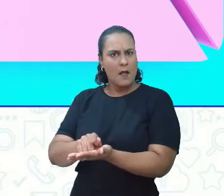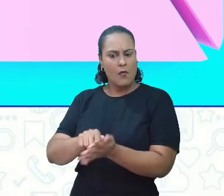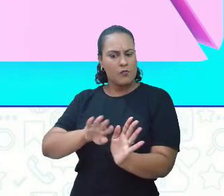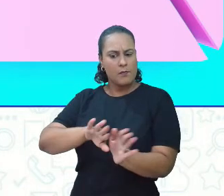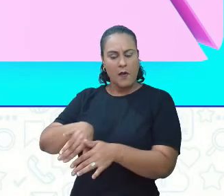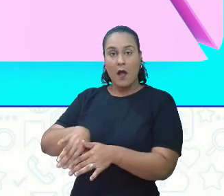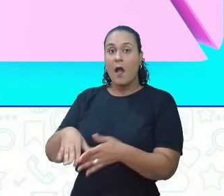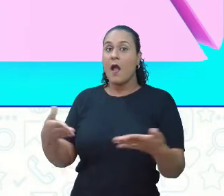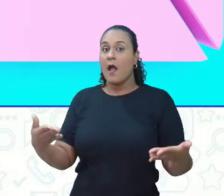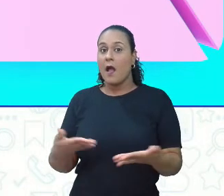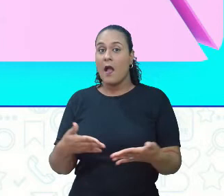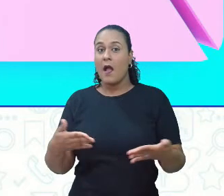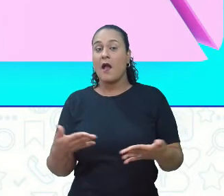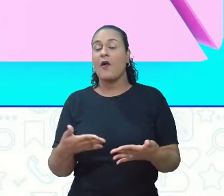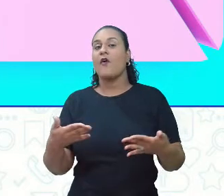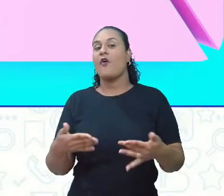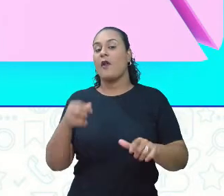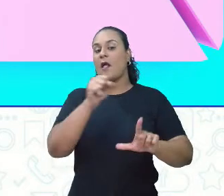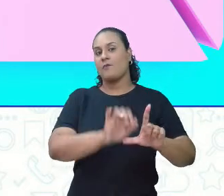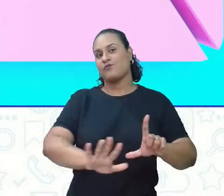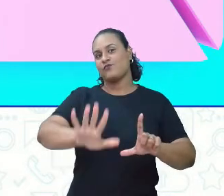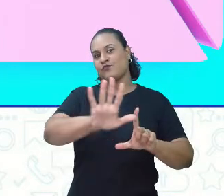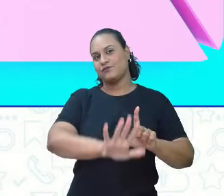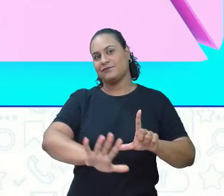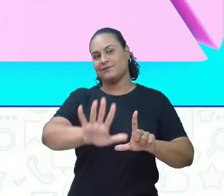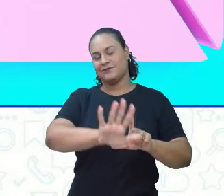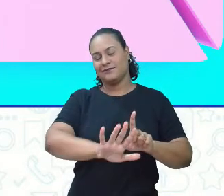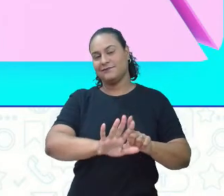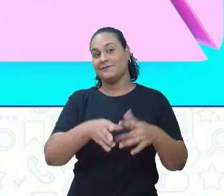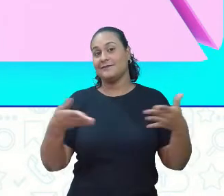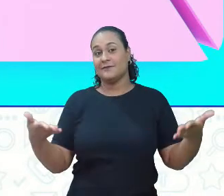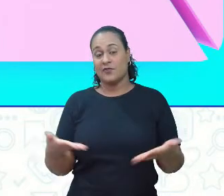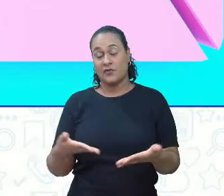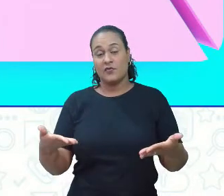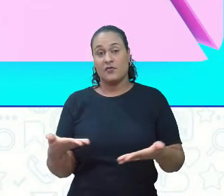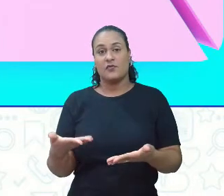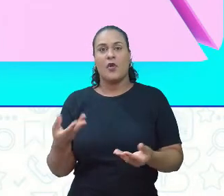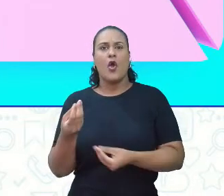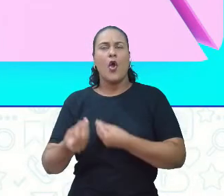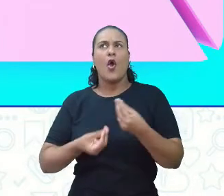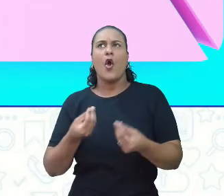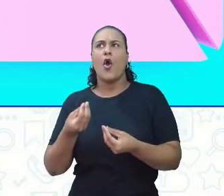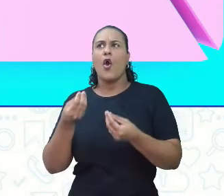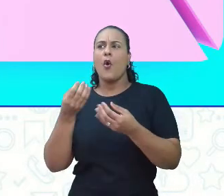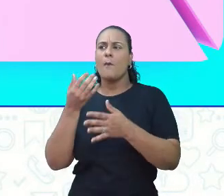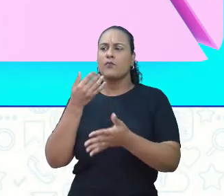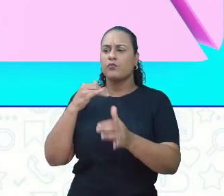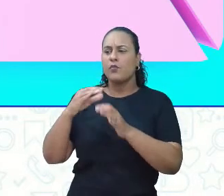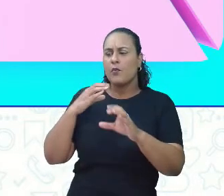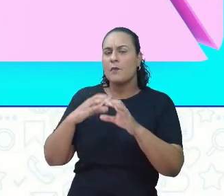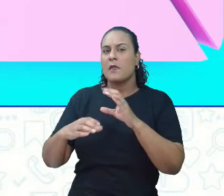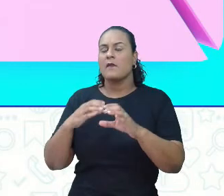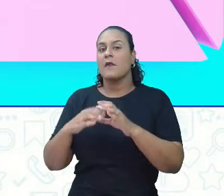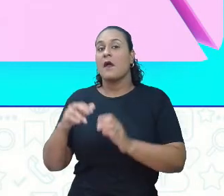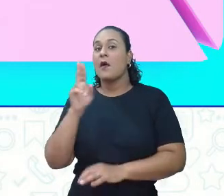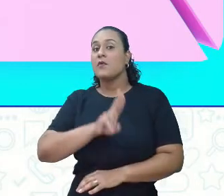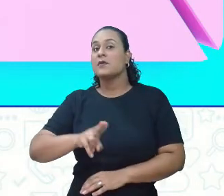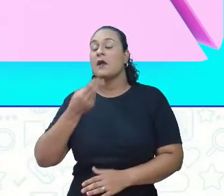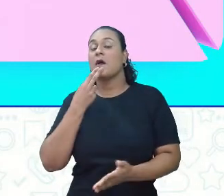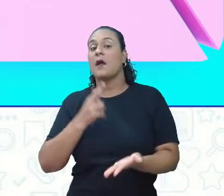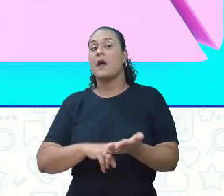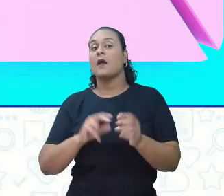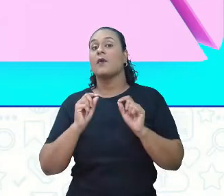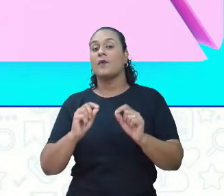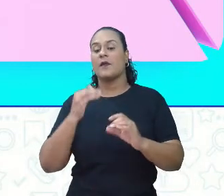meio eletrônico. Na atualidade, a forma de transmissão mais utilizada para a carta é o